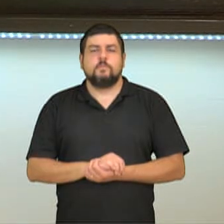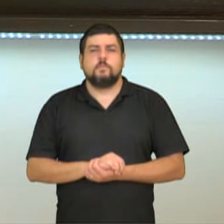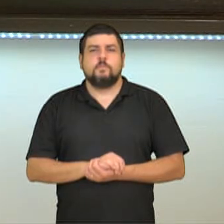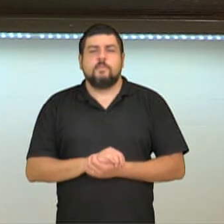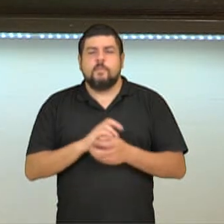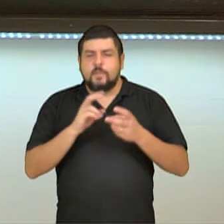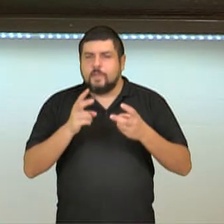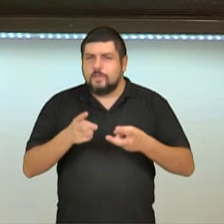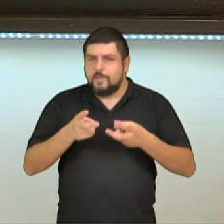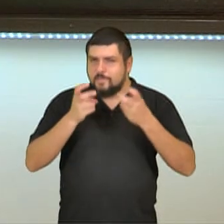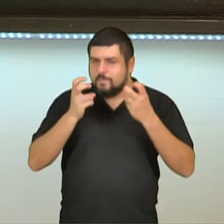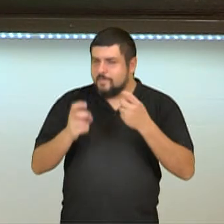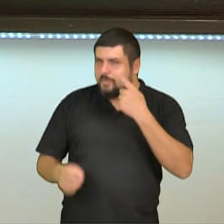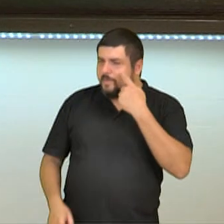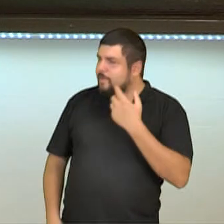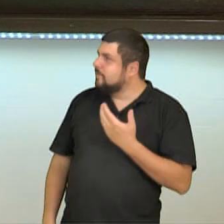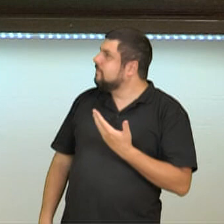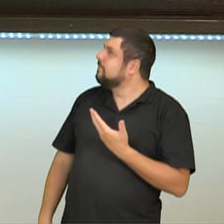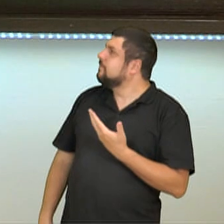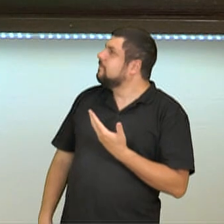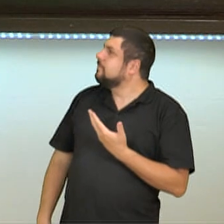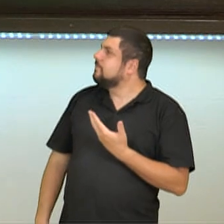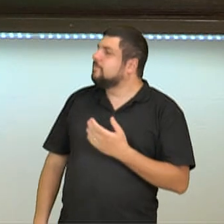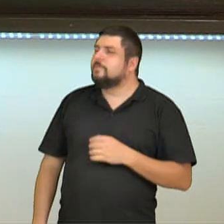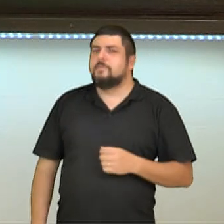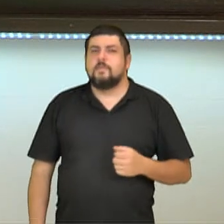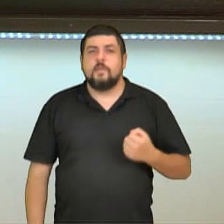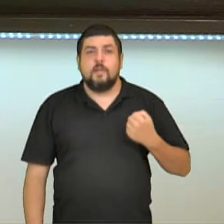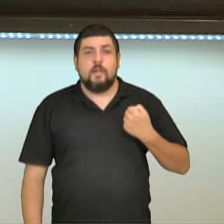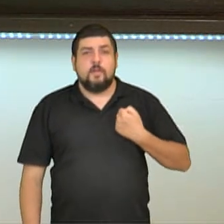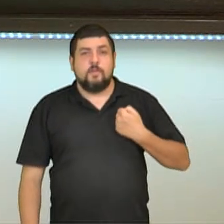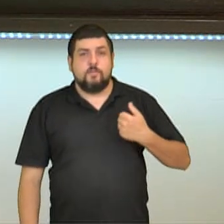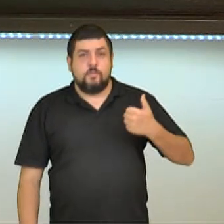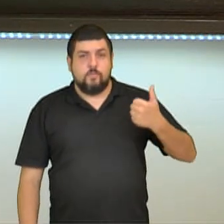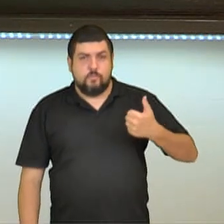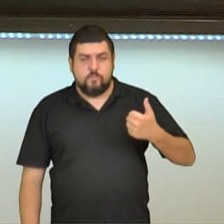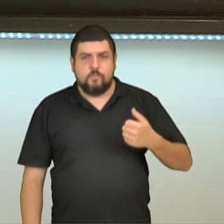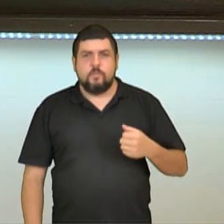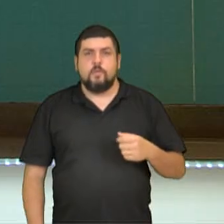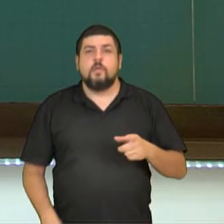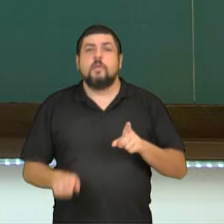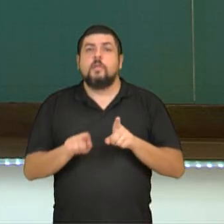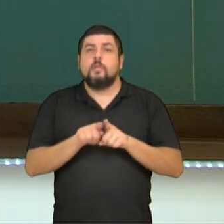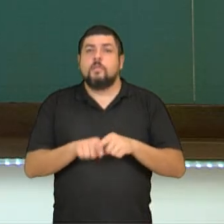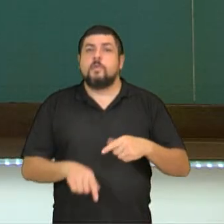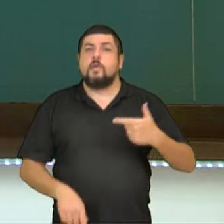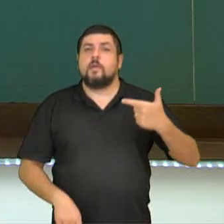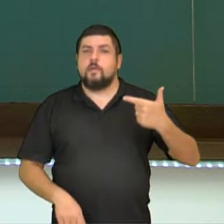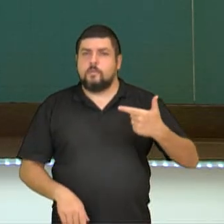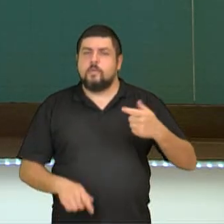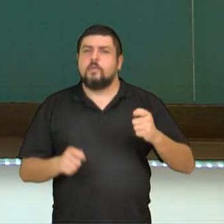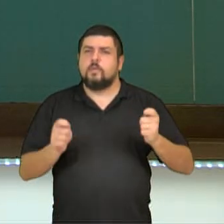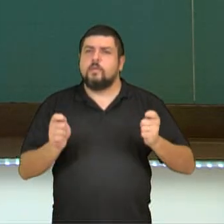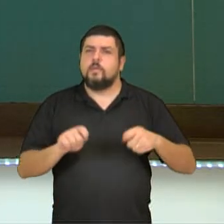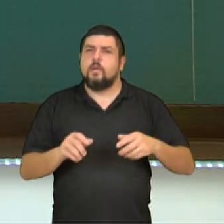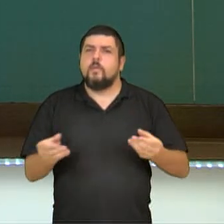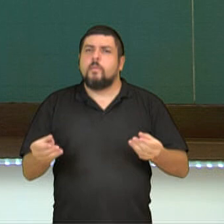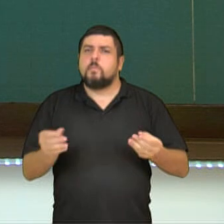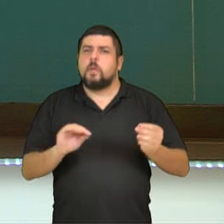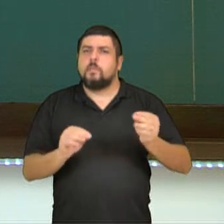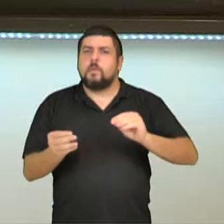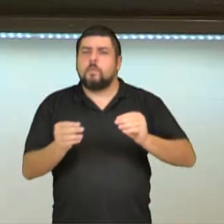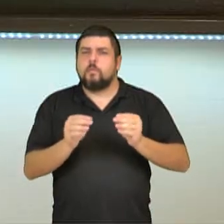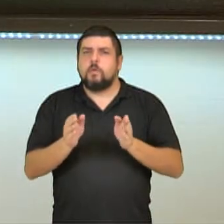Observadas as planificações, eu chego à conclusão que a figura 1 e a figura 2 eu consigo montar um cubo, certo? Então essa é a